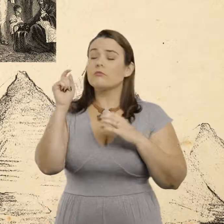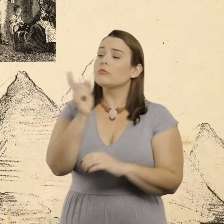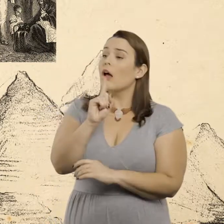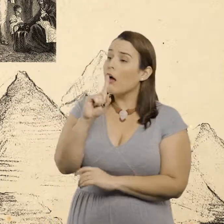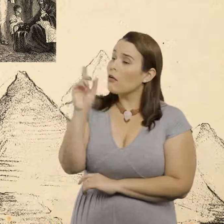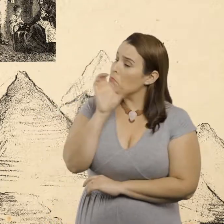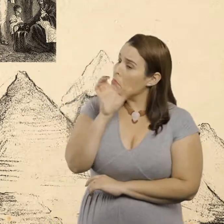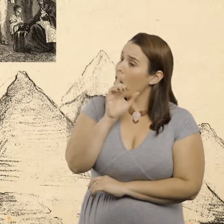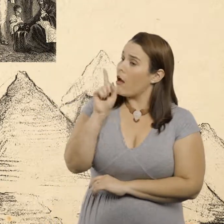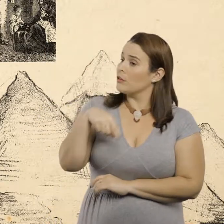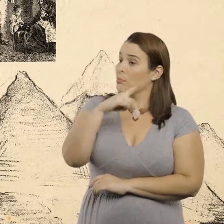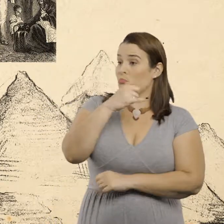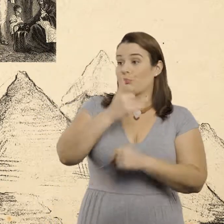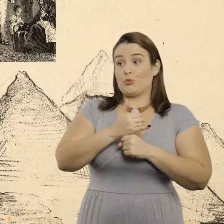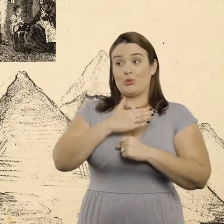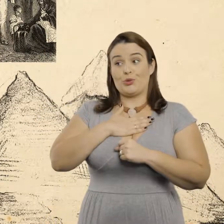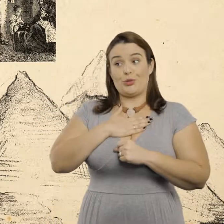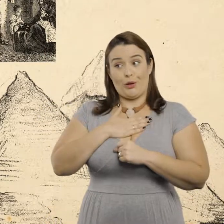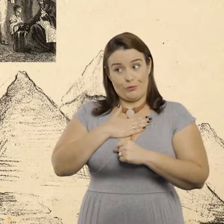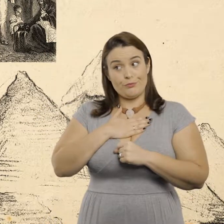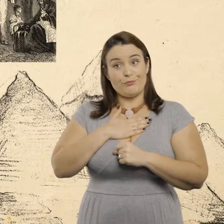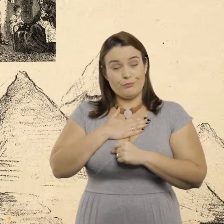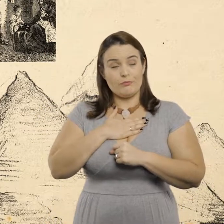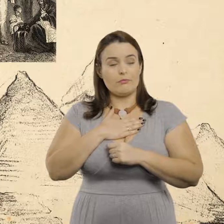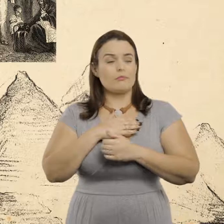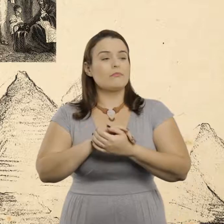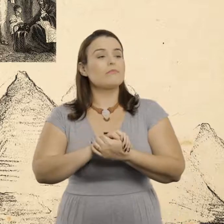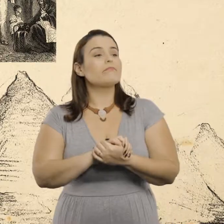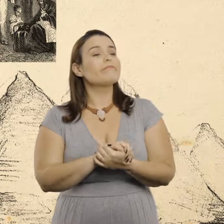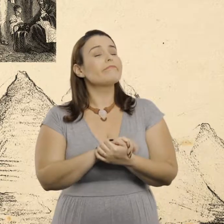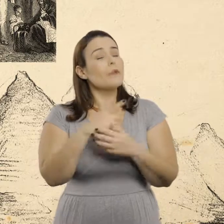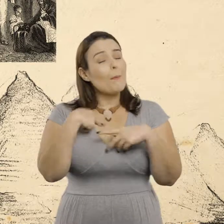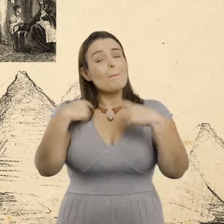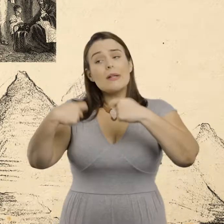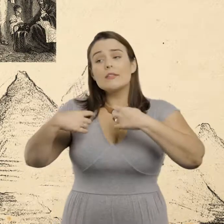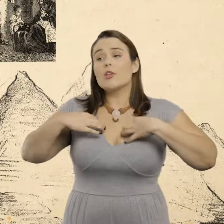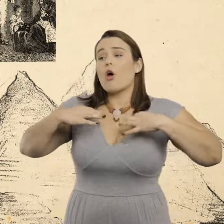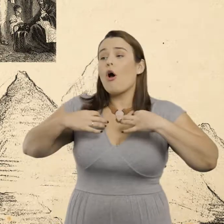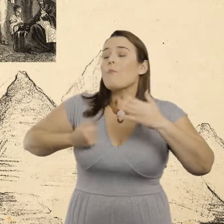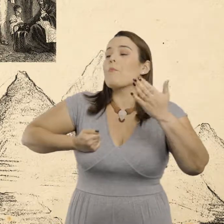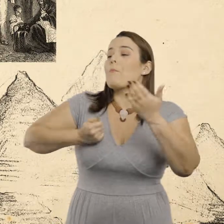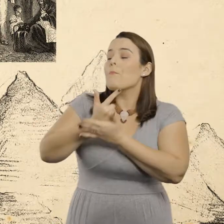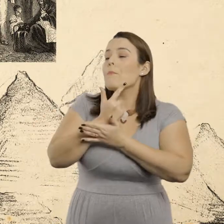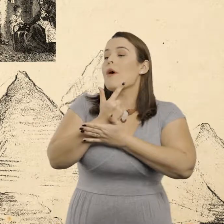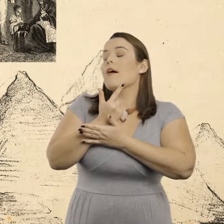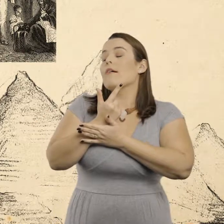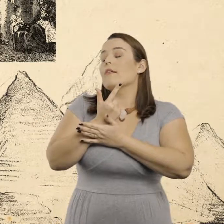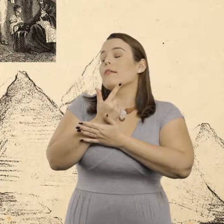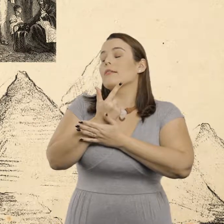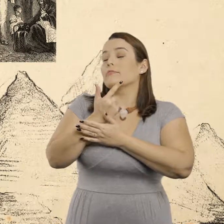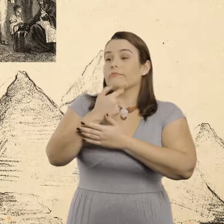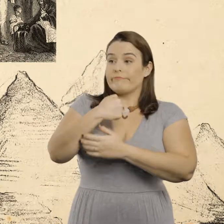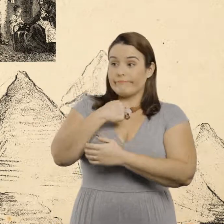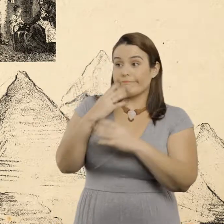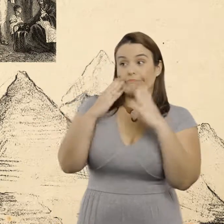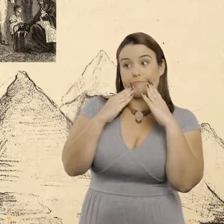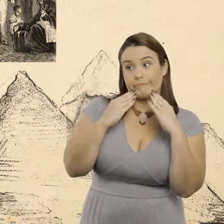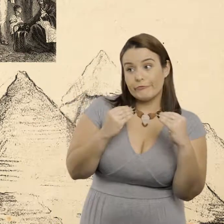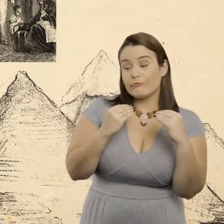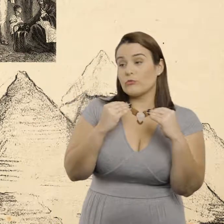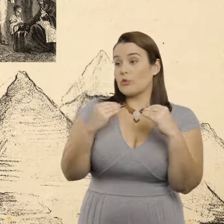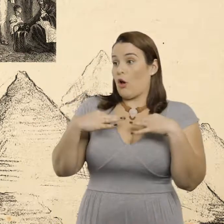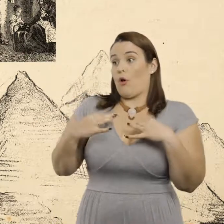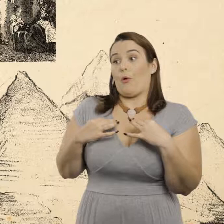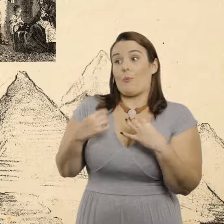disse que quem estava apressado era o seu patrão. Passepartout disse que tinha que comprar roupas. Explicou que ele e Phileas